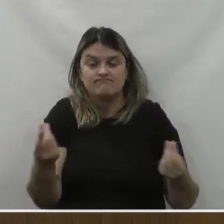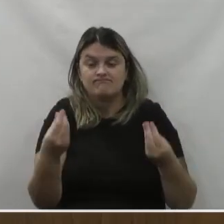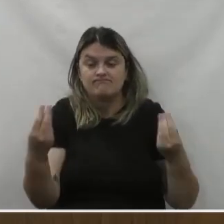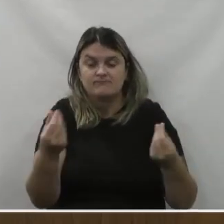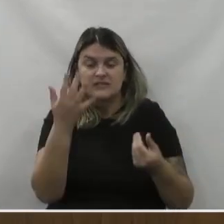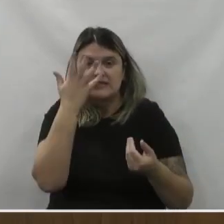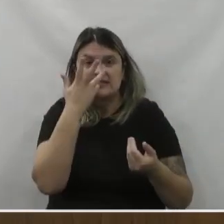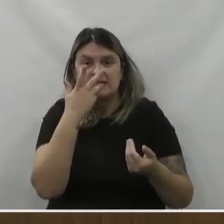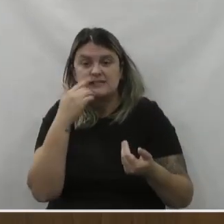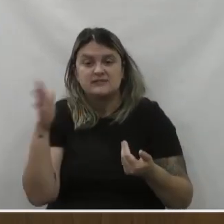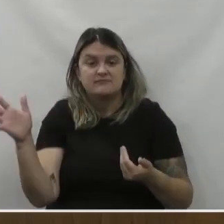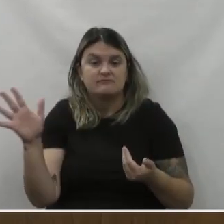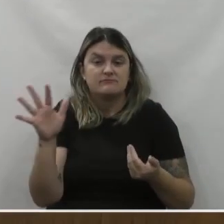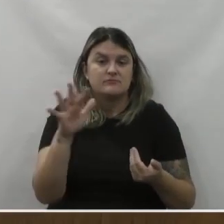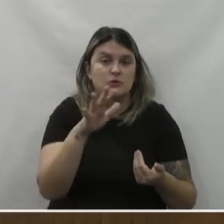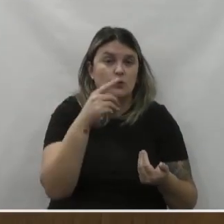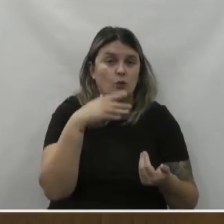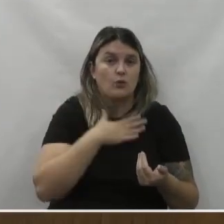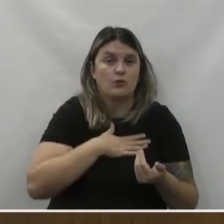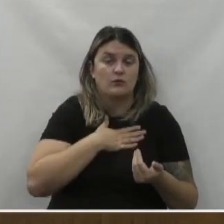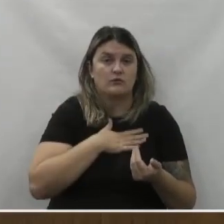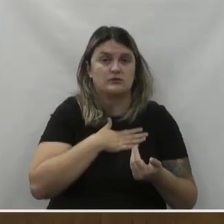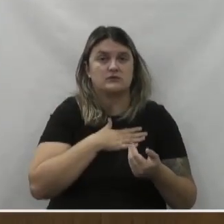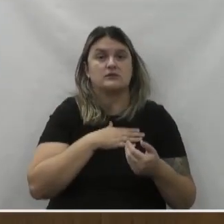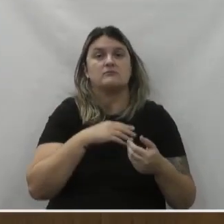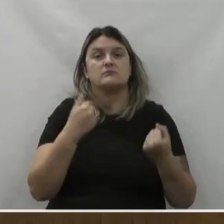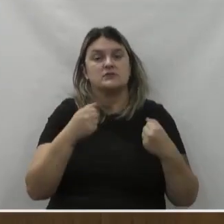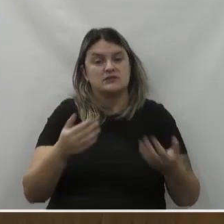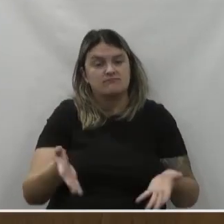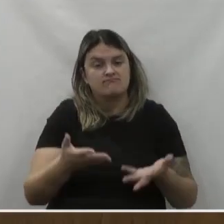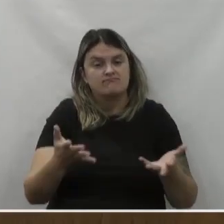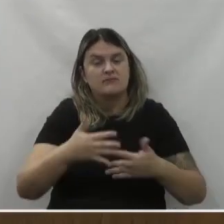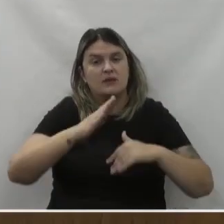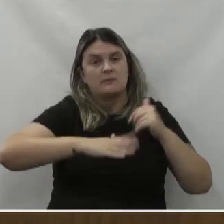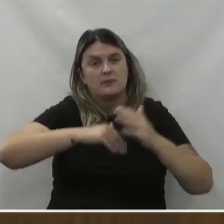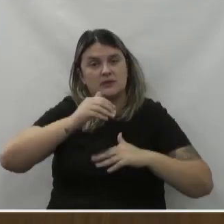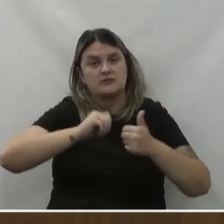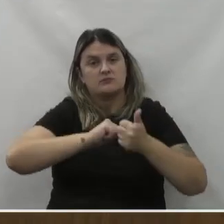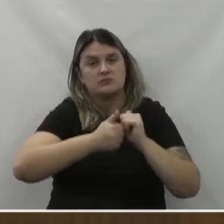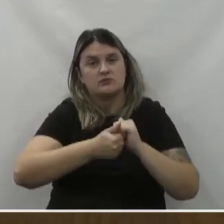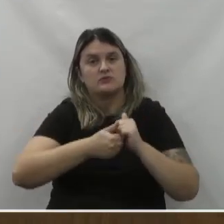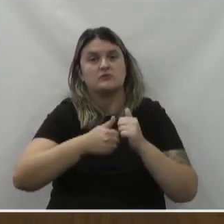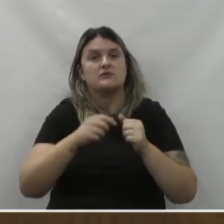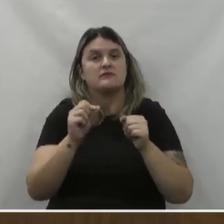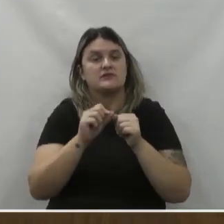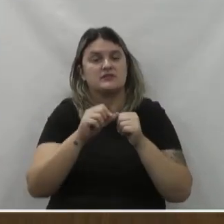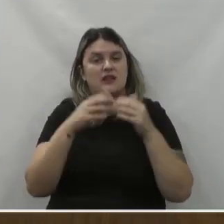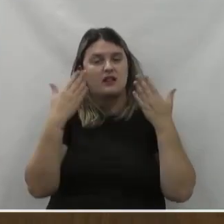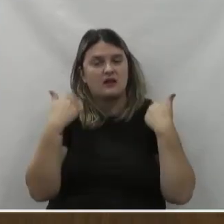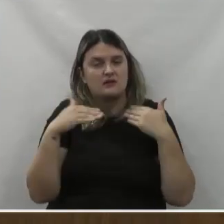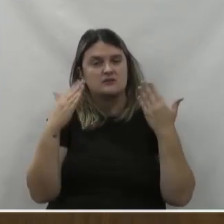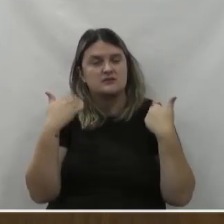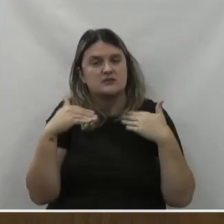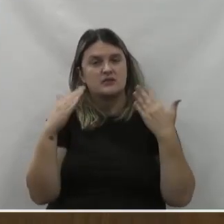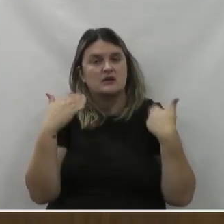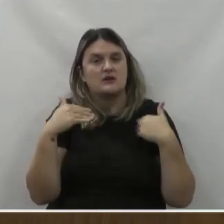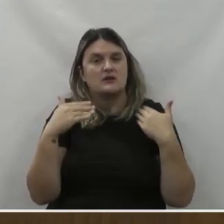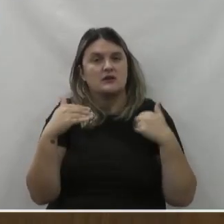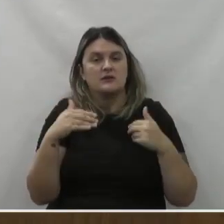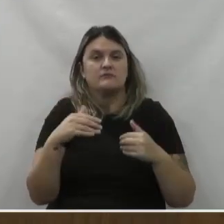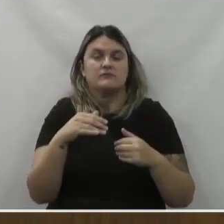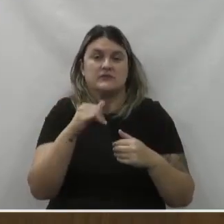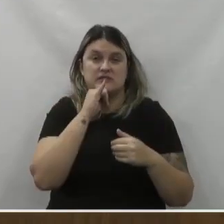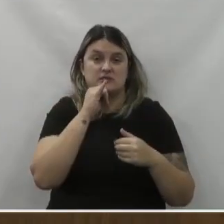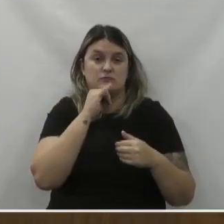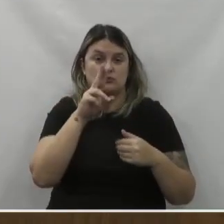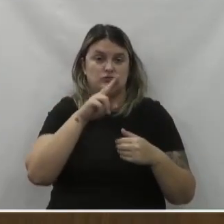e idosos, favorecendo a prática esportiva, o lazer das famílias e a realização de eventos comunitários e projetos